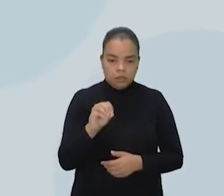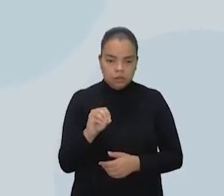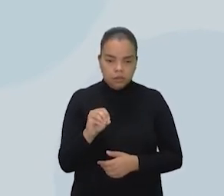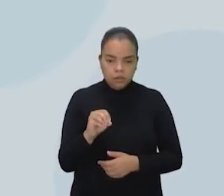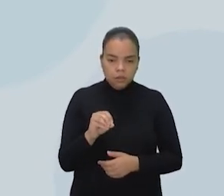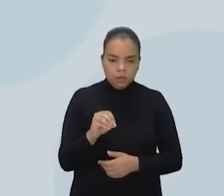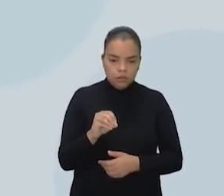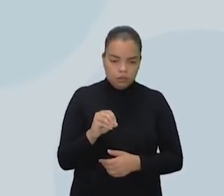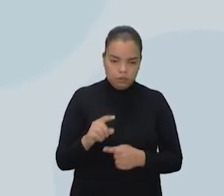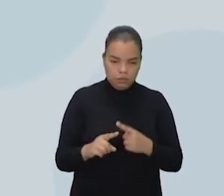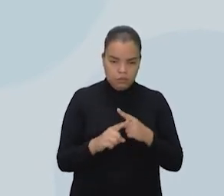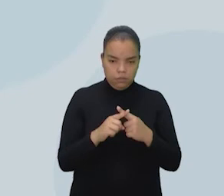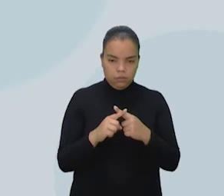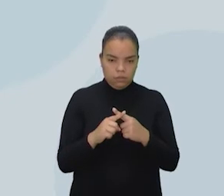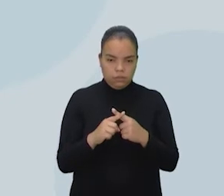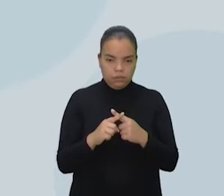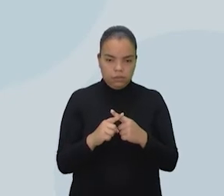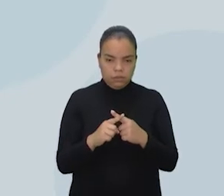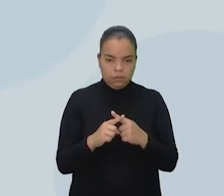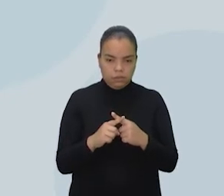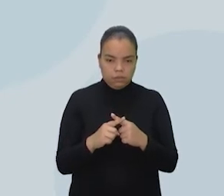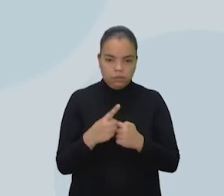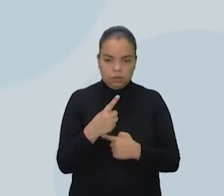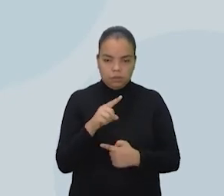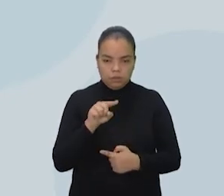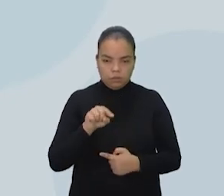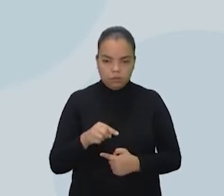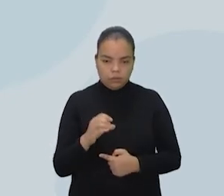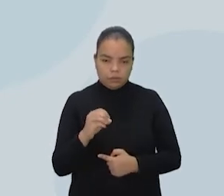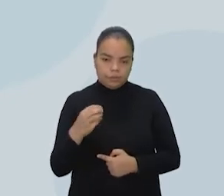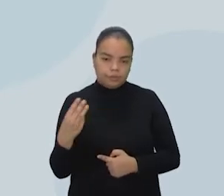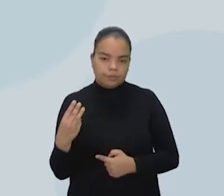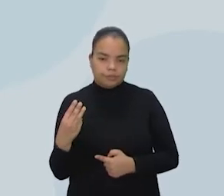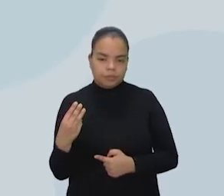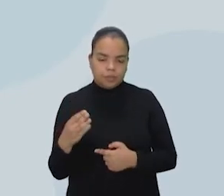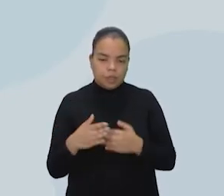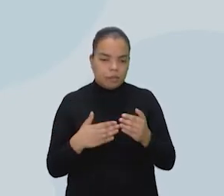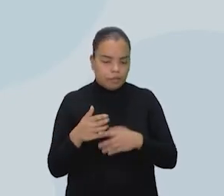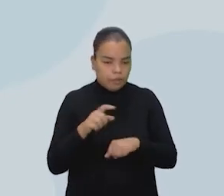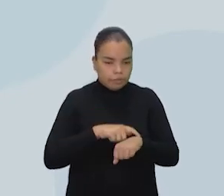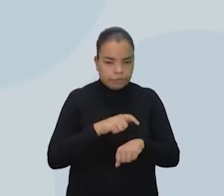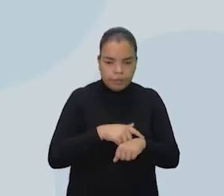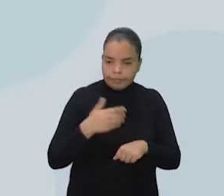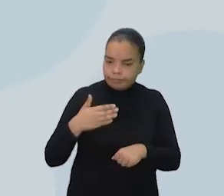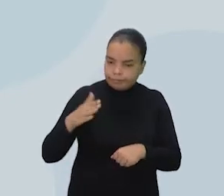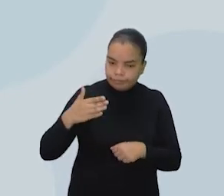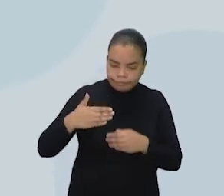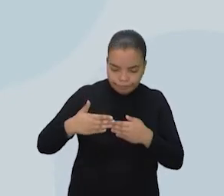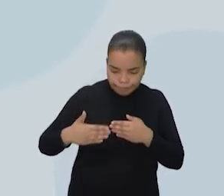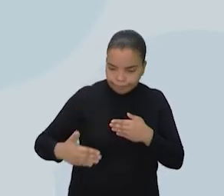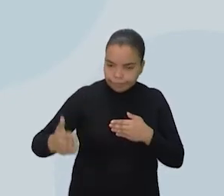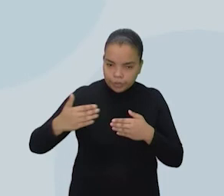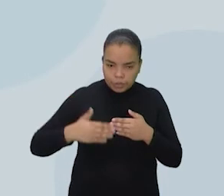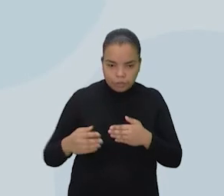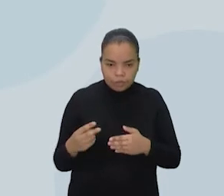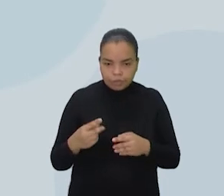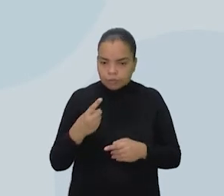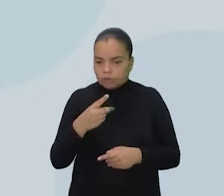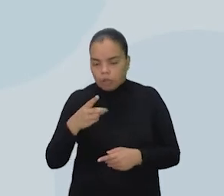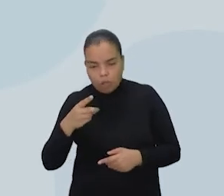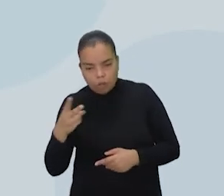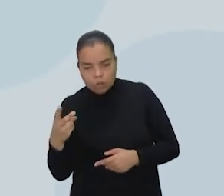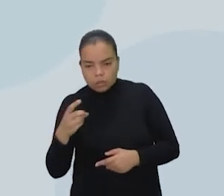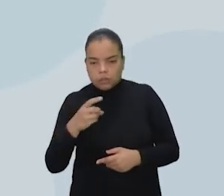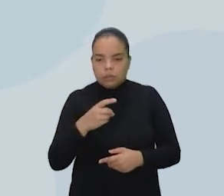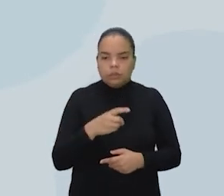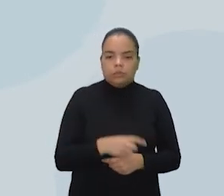750 vezes o aumento, seja lá quanto tempo você quiser. Se for 12 meses, você